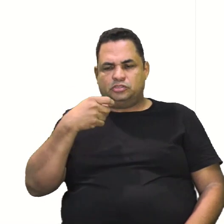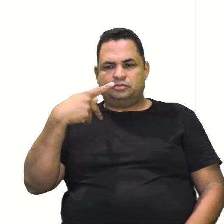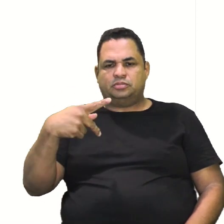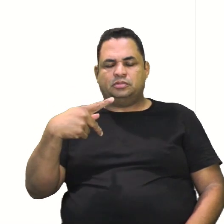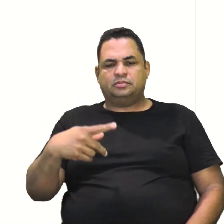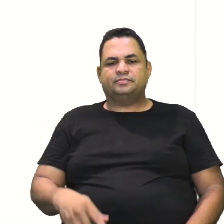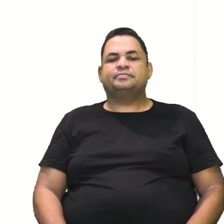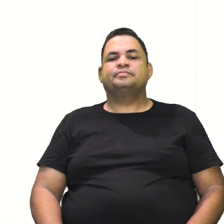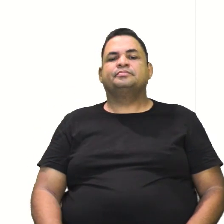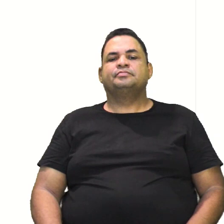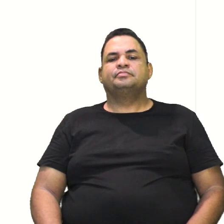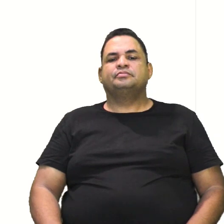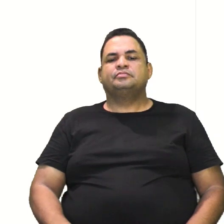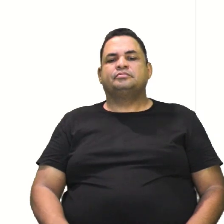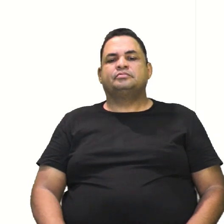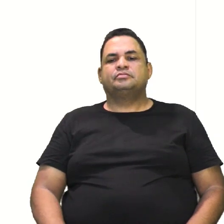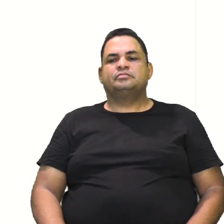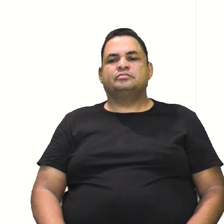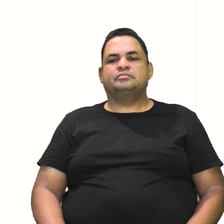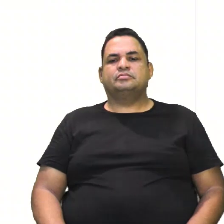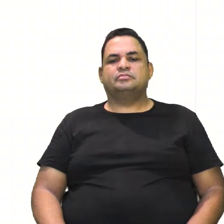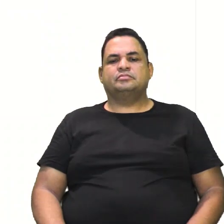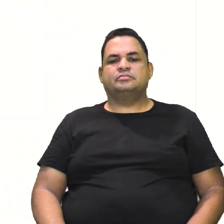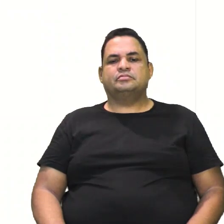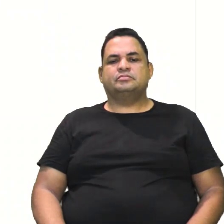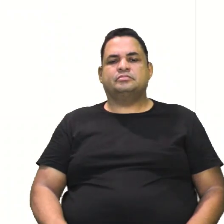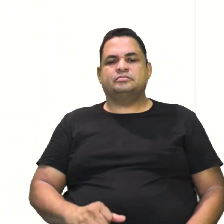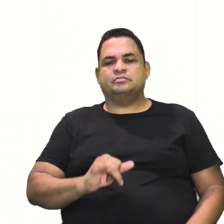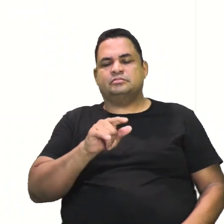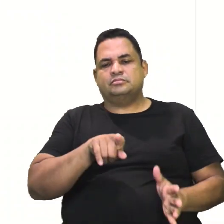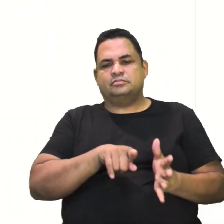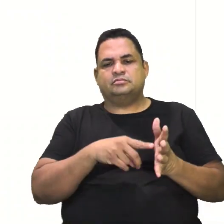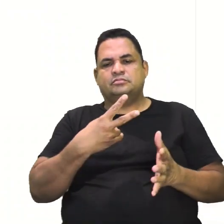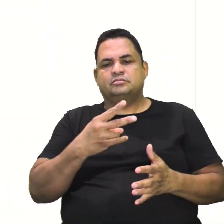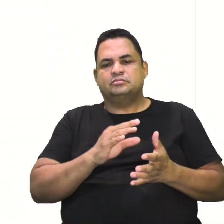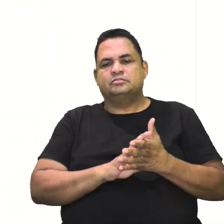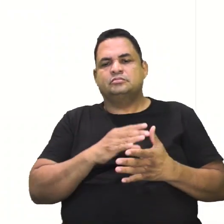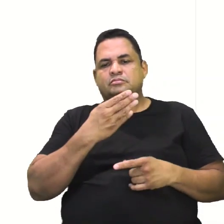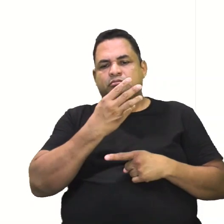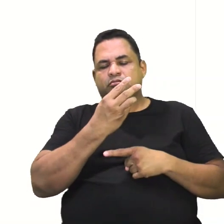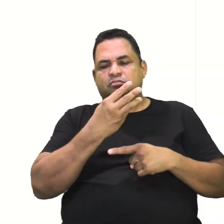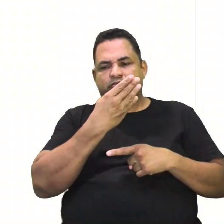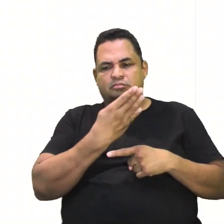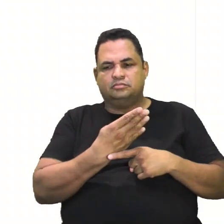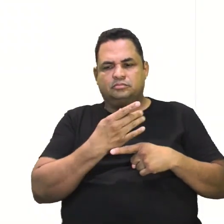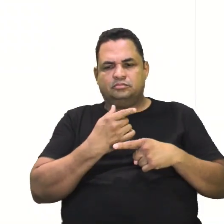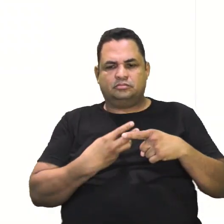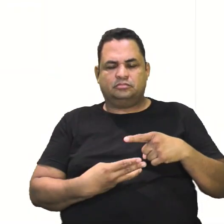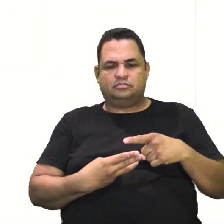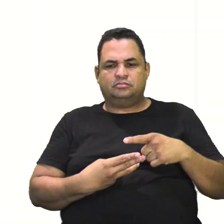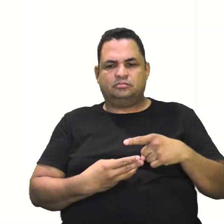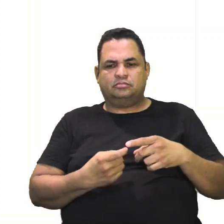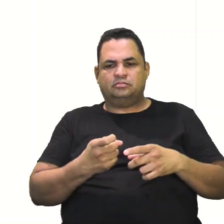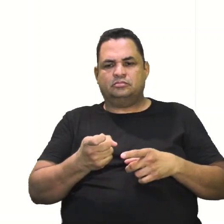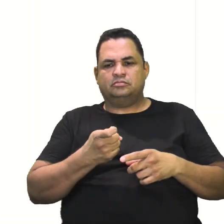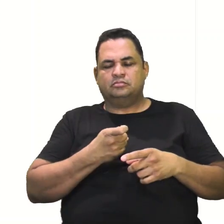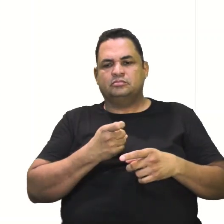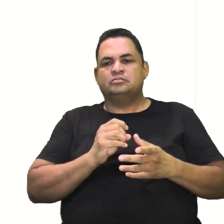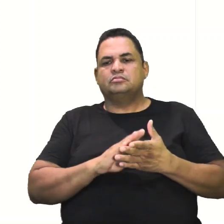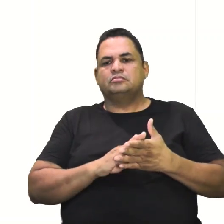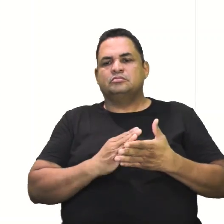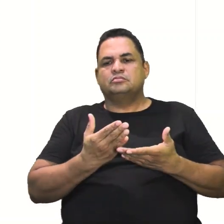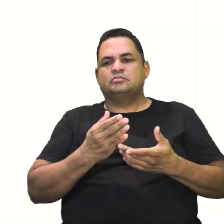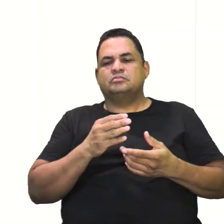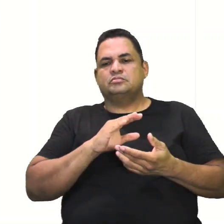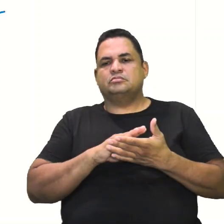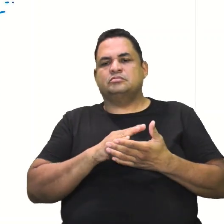Y menos o y do ponto? 2. Igual ao m? 4 terços. X fica x e